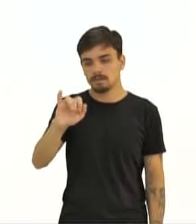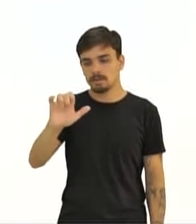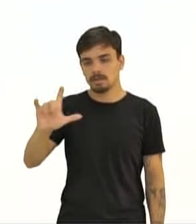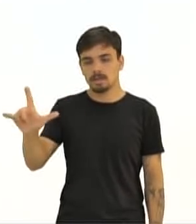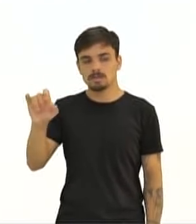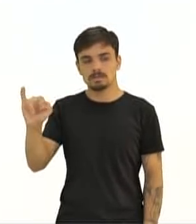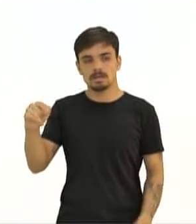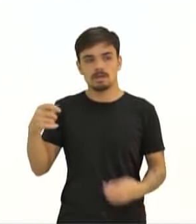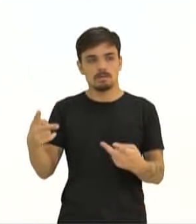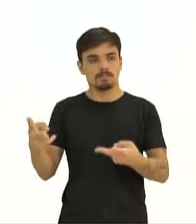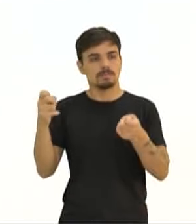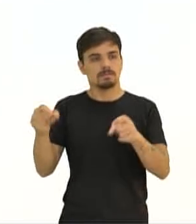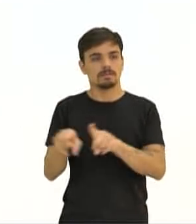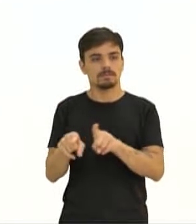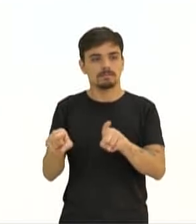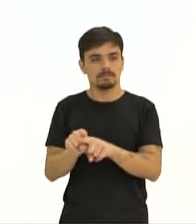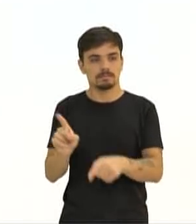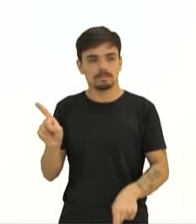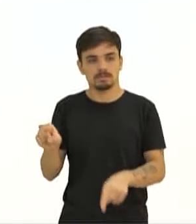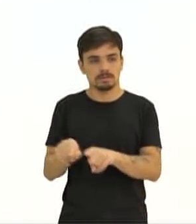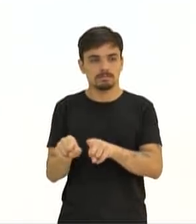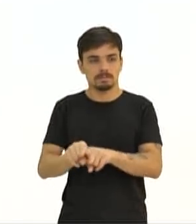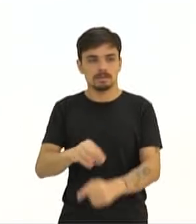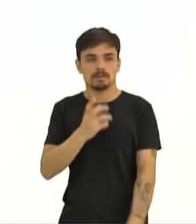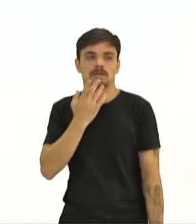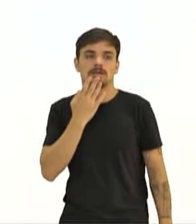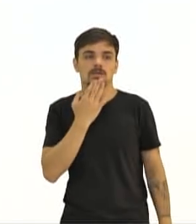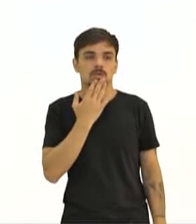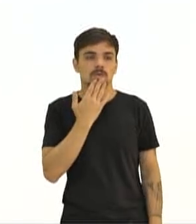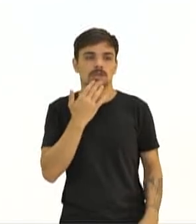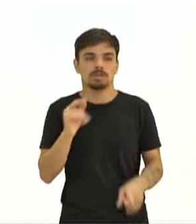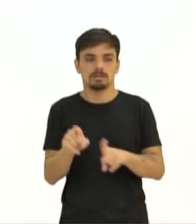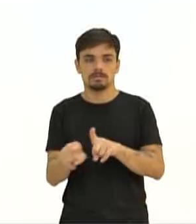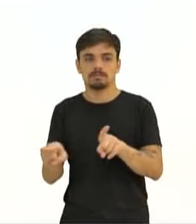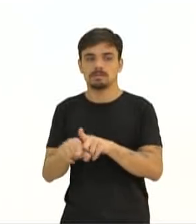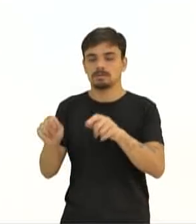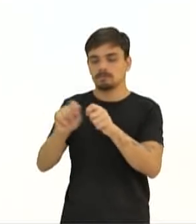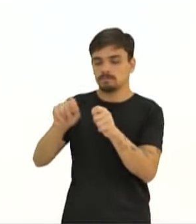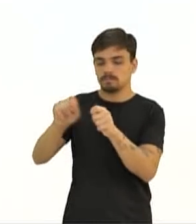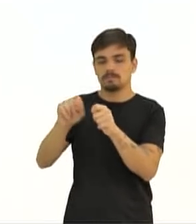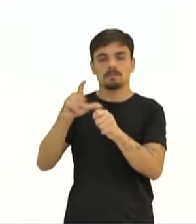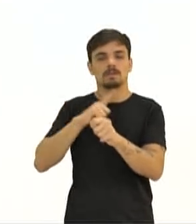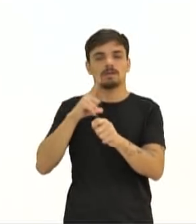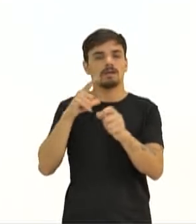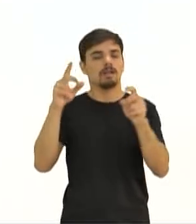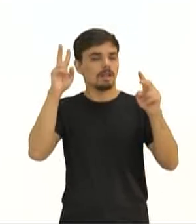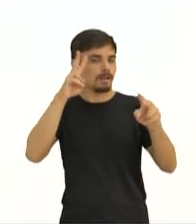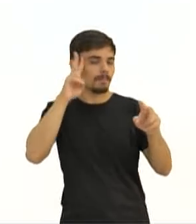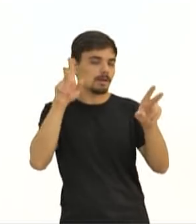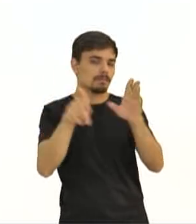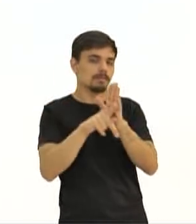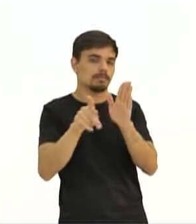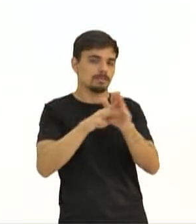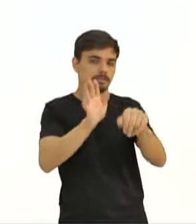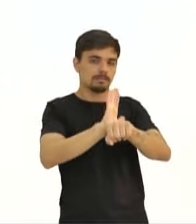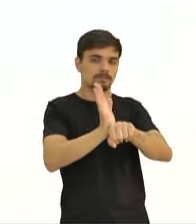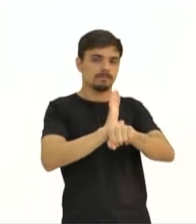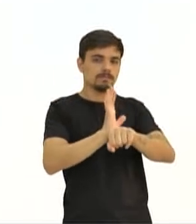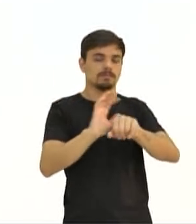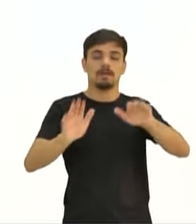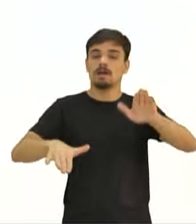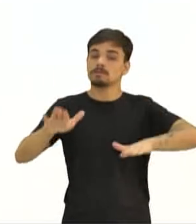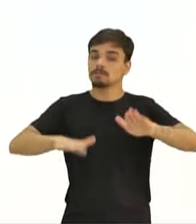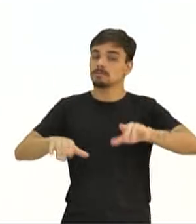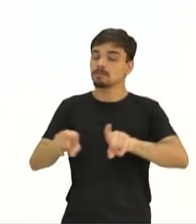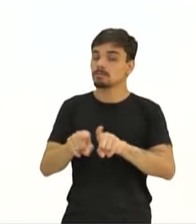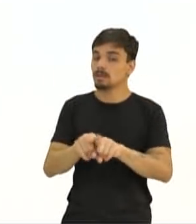nós observarmos até mesmo as cores, o formato que ele é feito, ele vai me remeter a este filme.